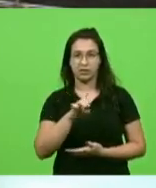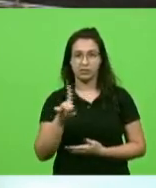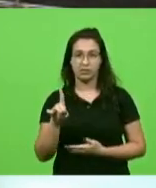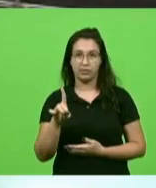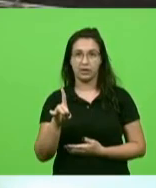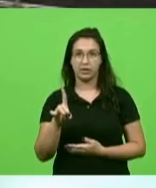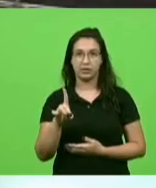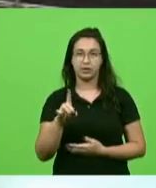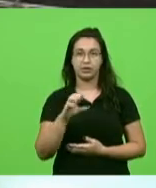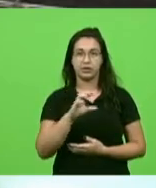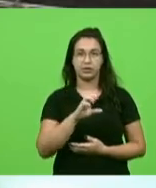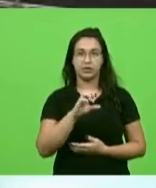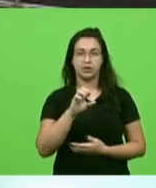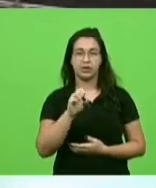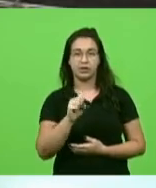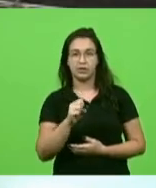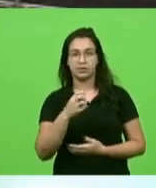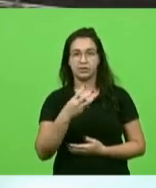processo sucesso